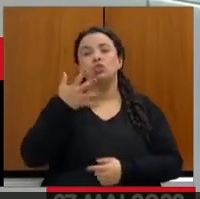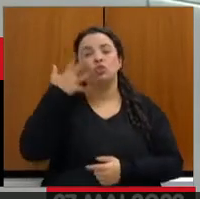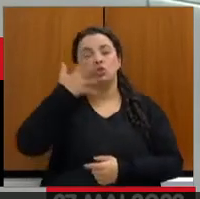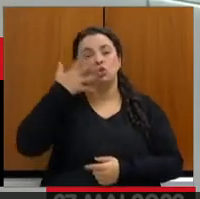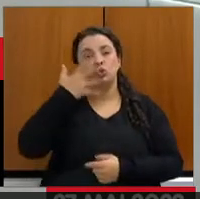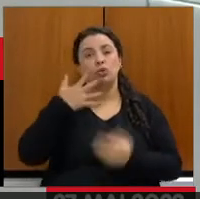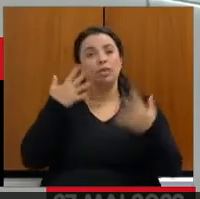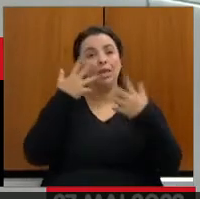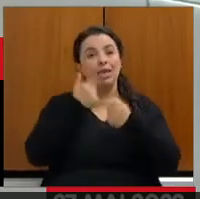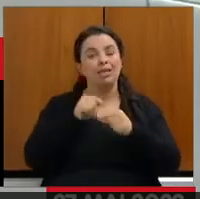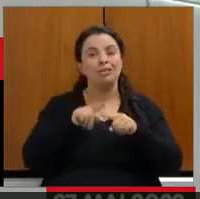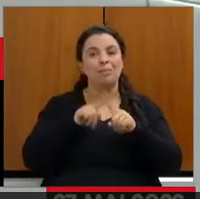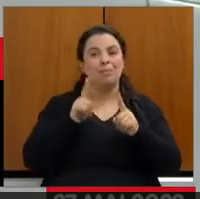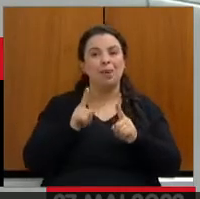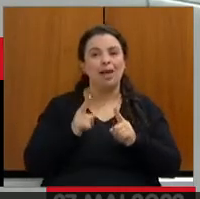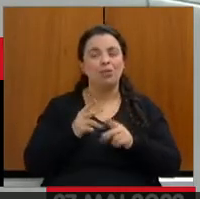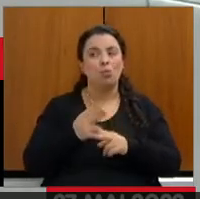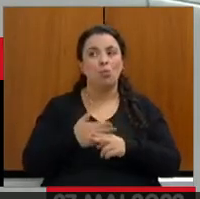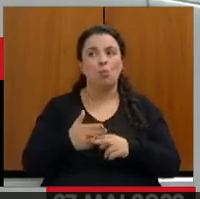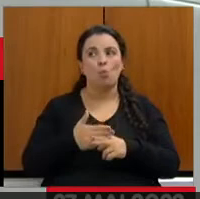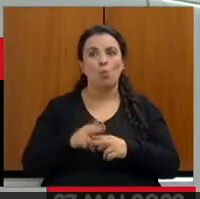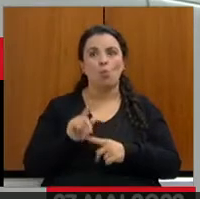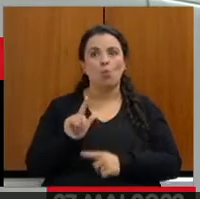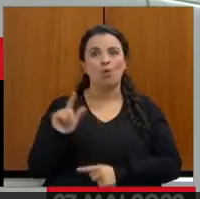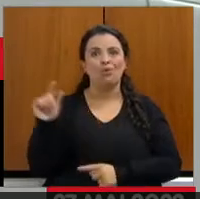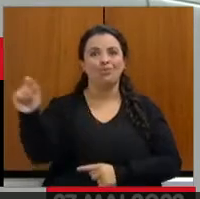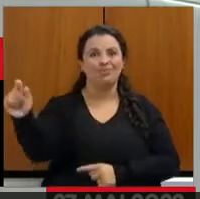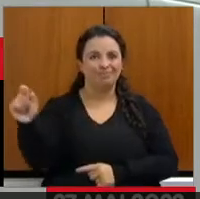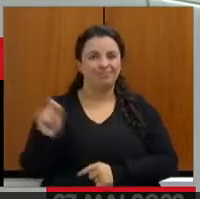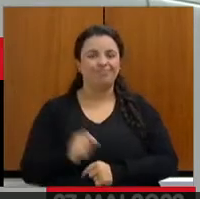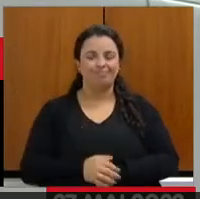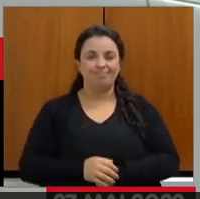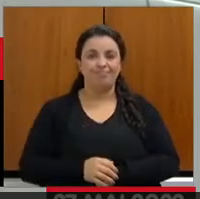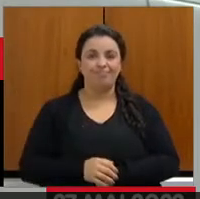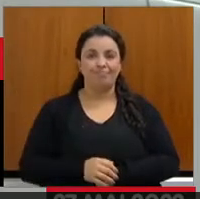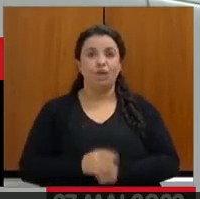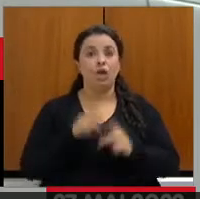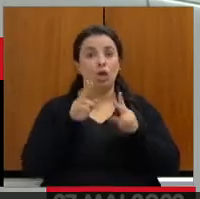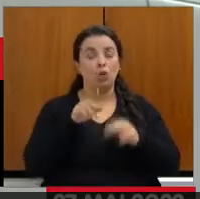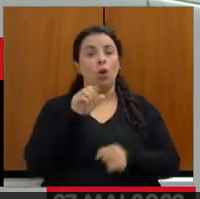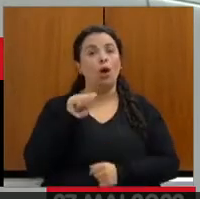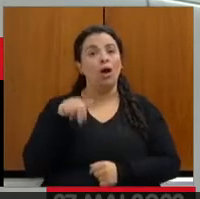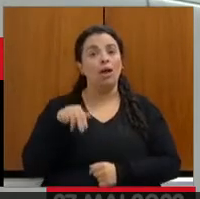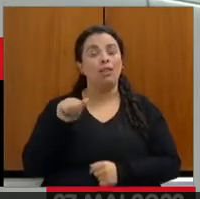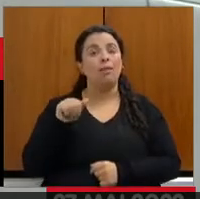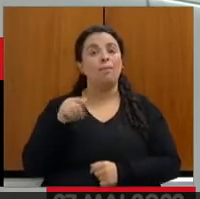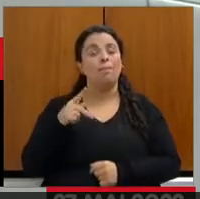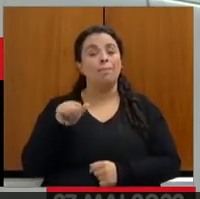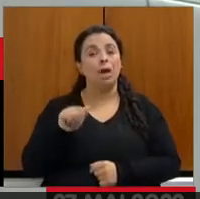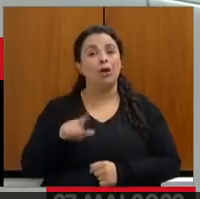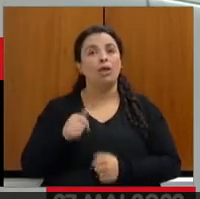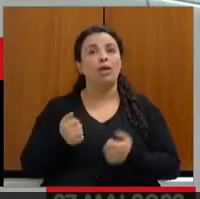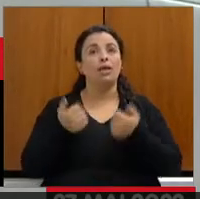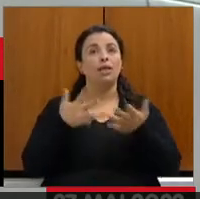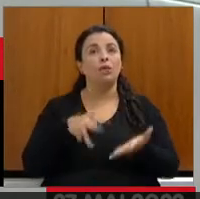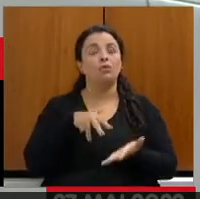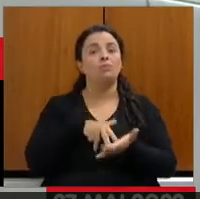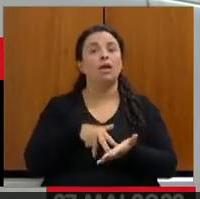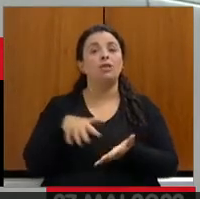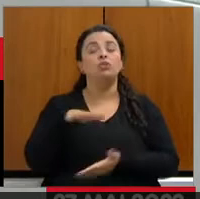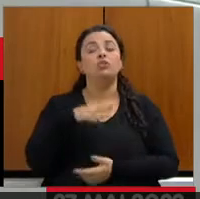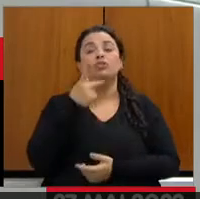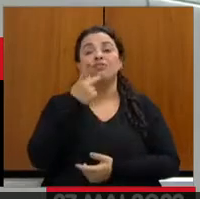por mais mulheres como você Ana Paula que cria um lugar de fala para outras mulheres Obrigada